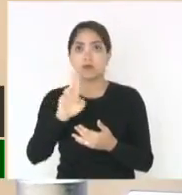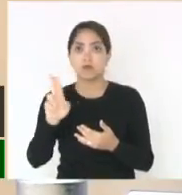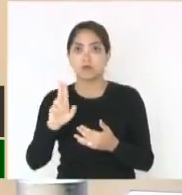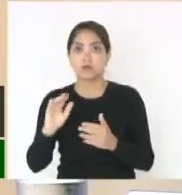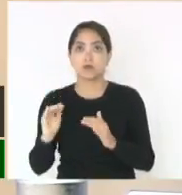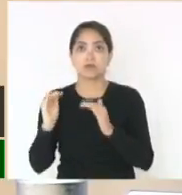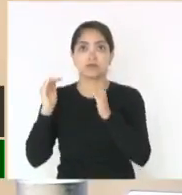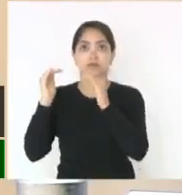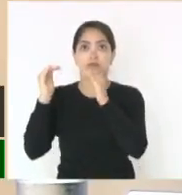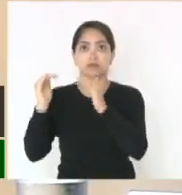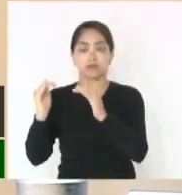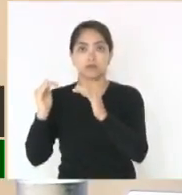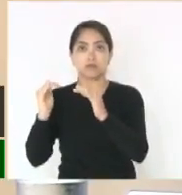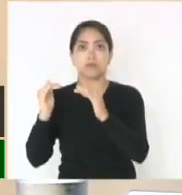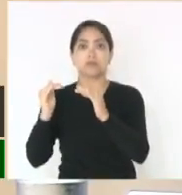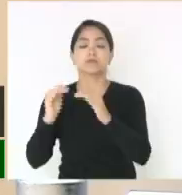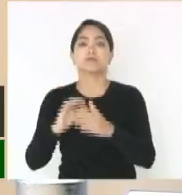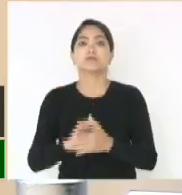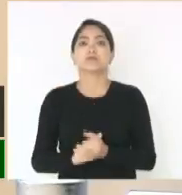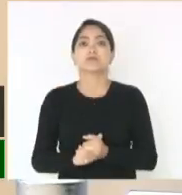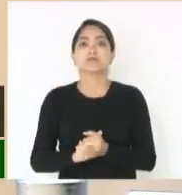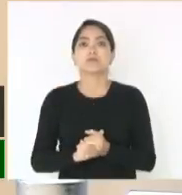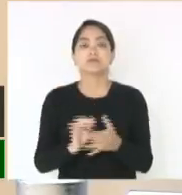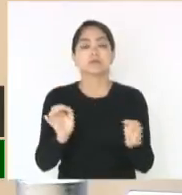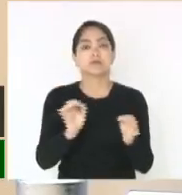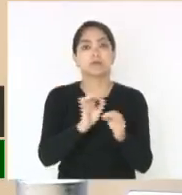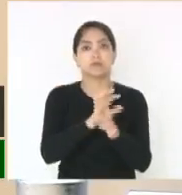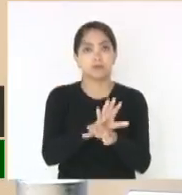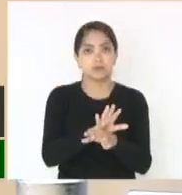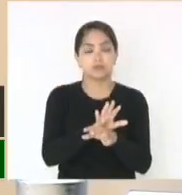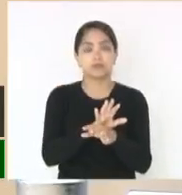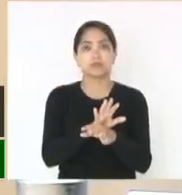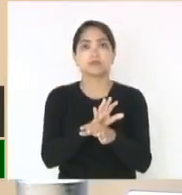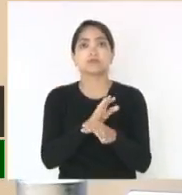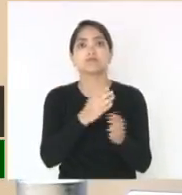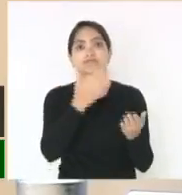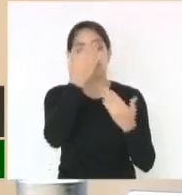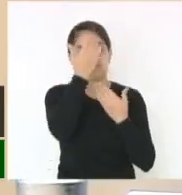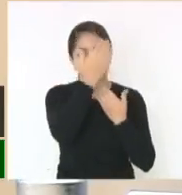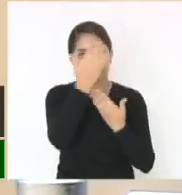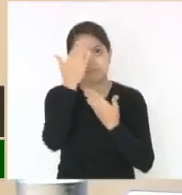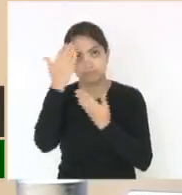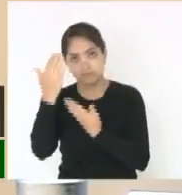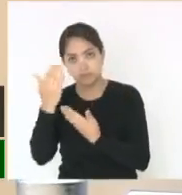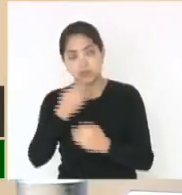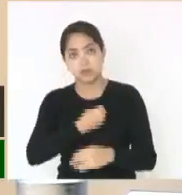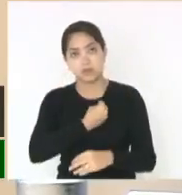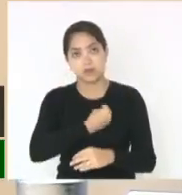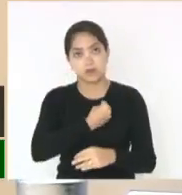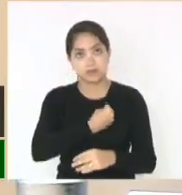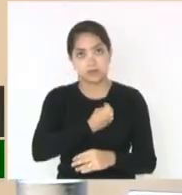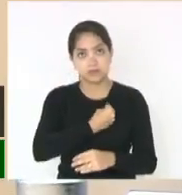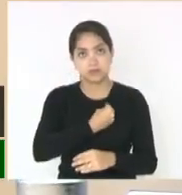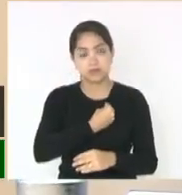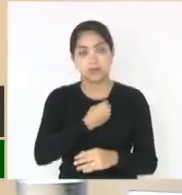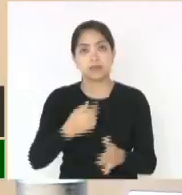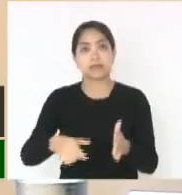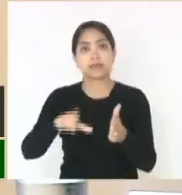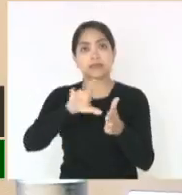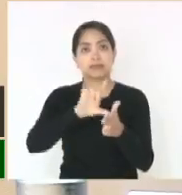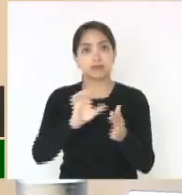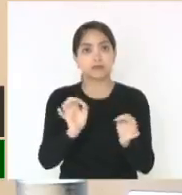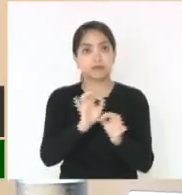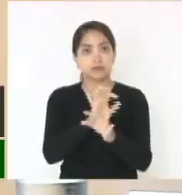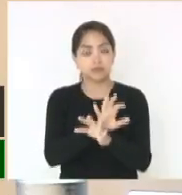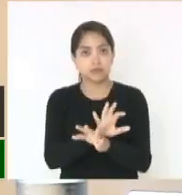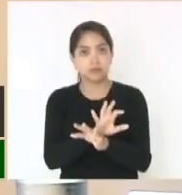entidade homenageada. E, finalizando, o senhor presidente agradeceu a todos pela presença e, antes de encerrar a